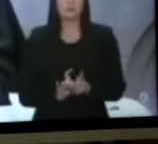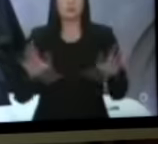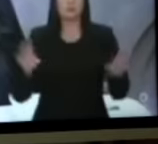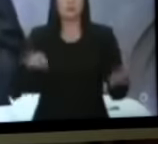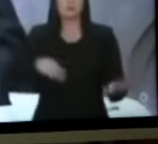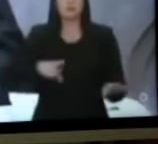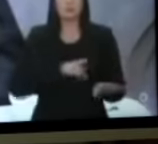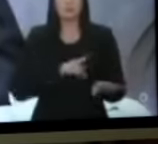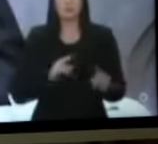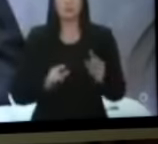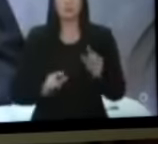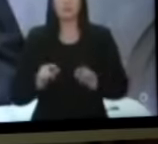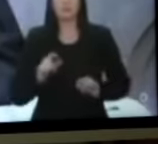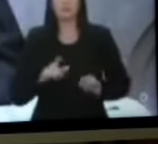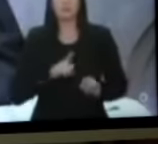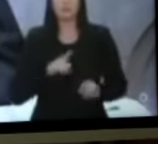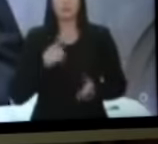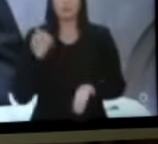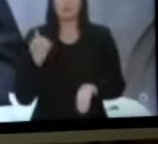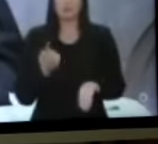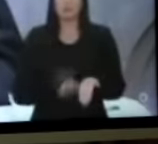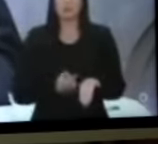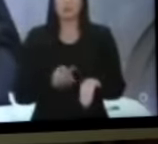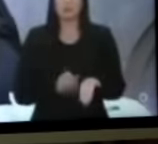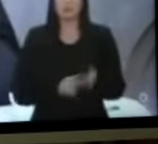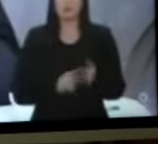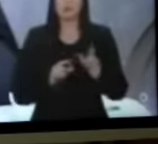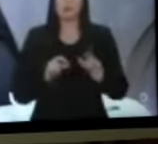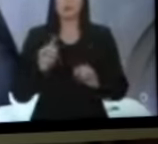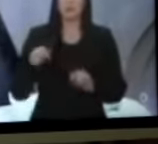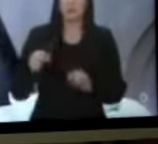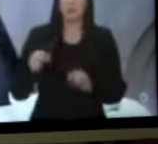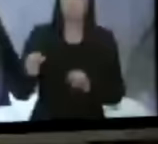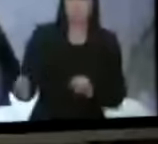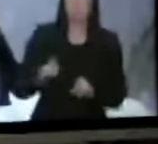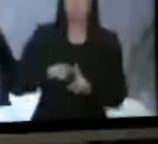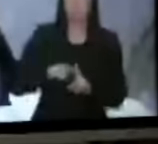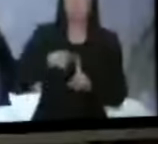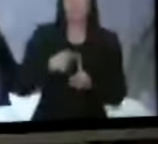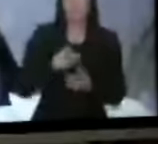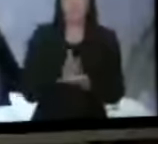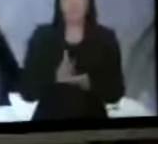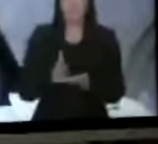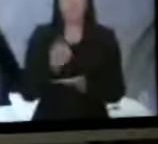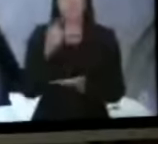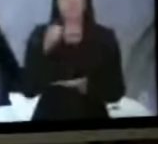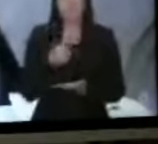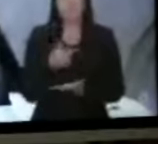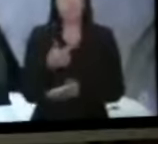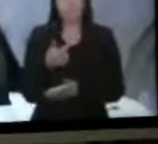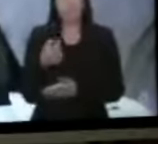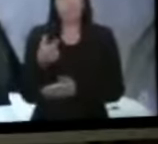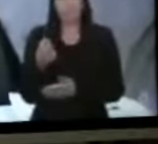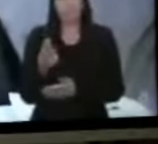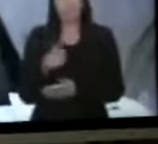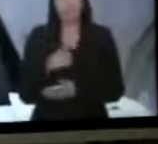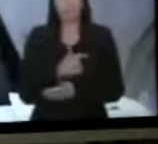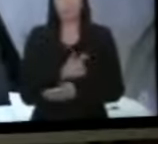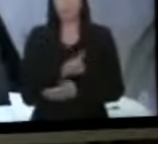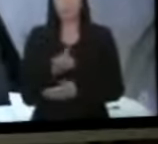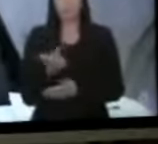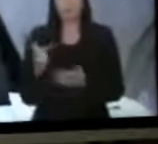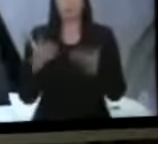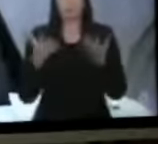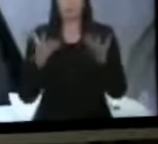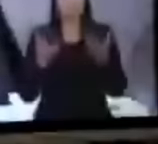coisa era o acordo proposto e mais da metade dos 1200 não